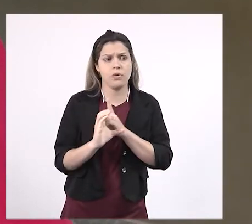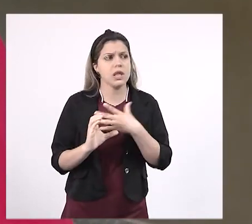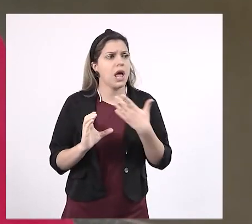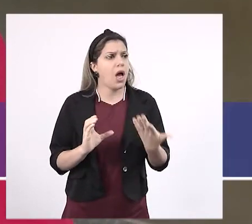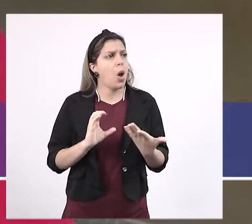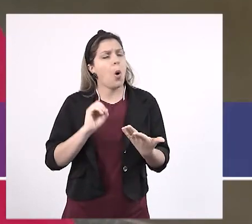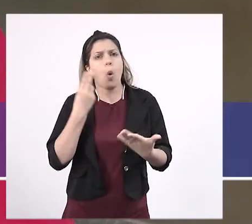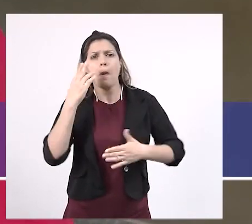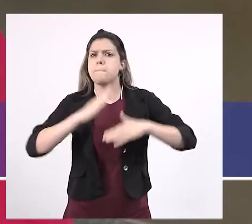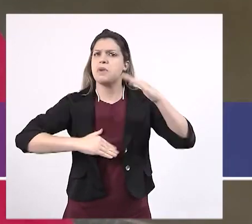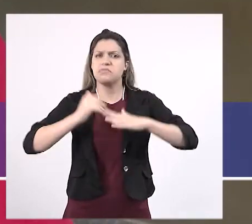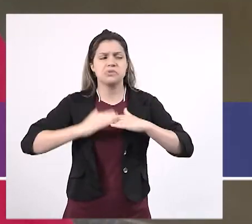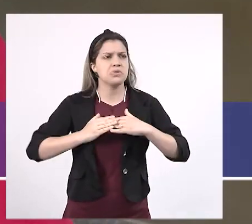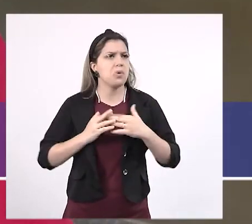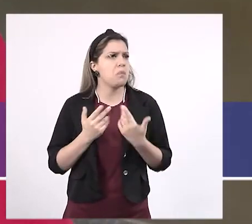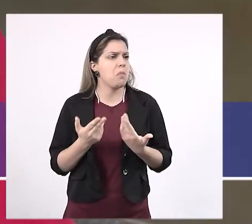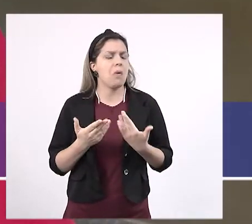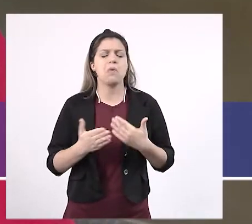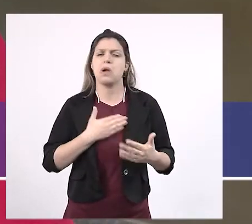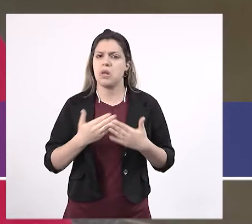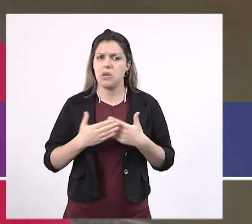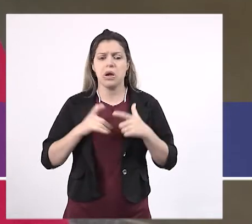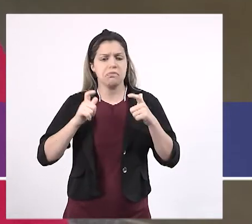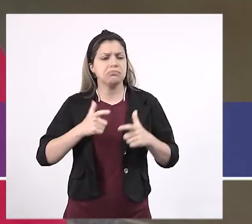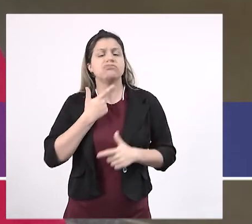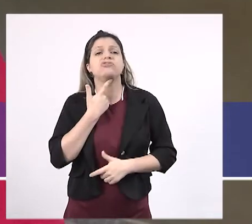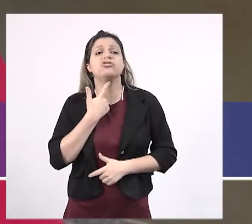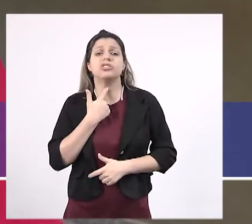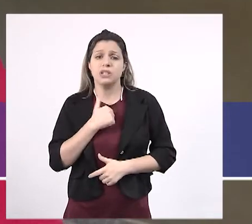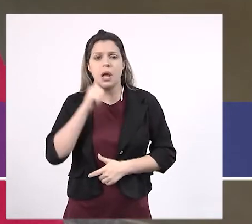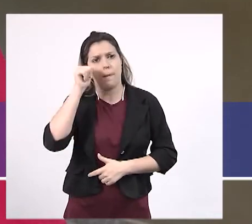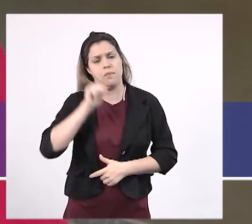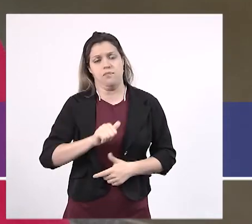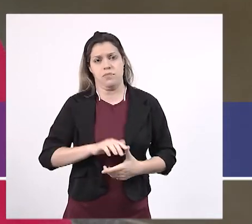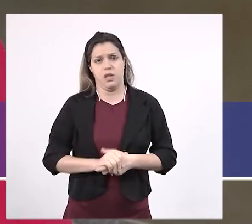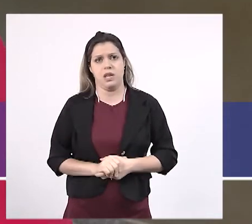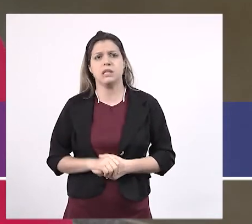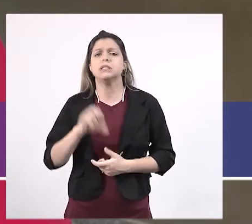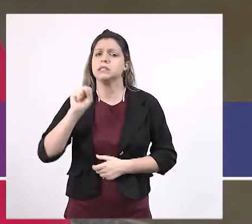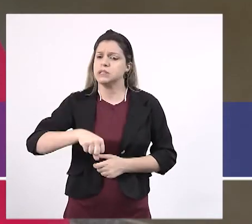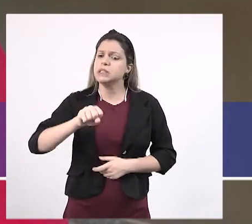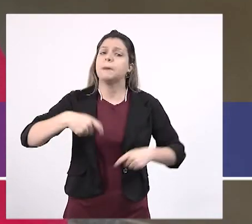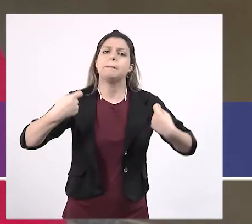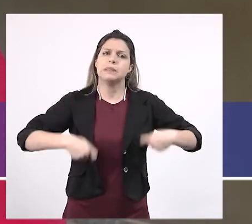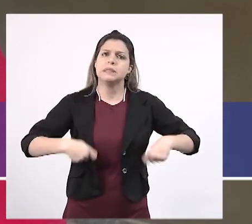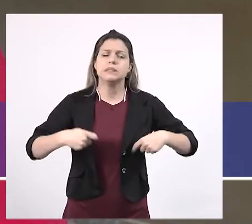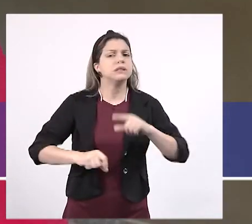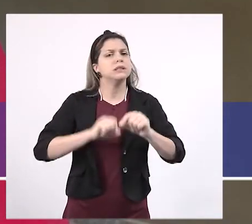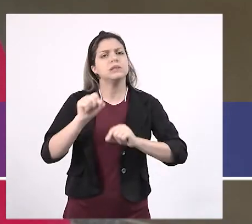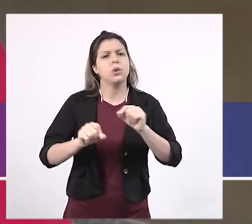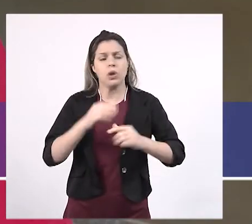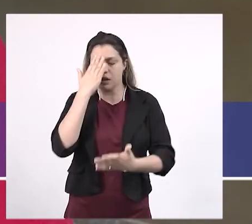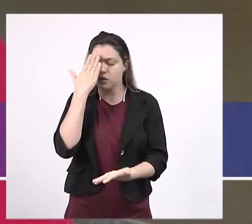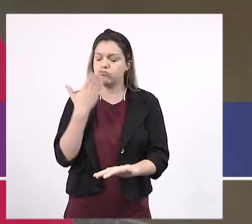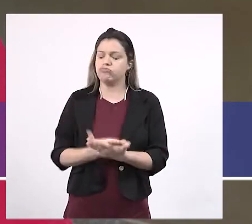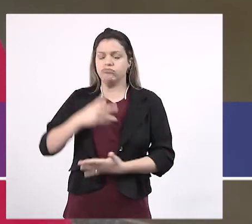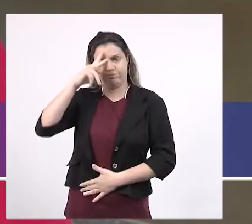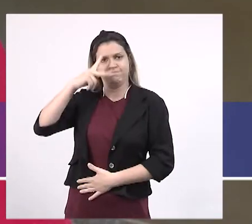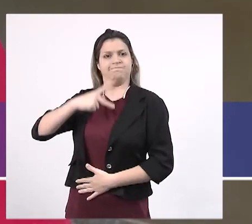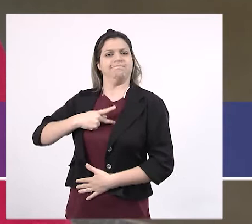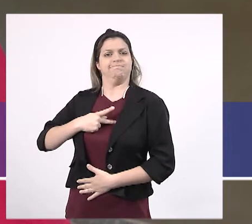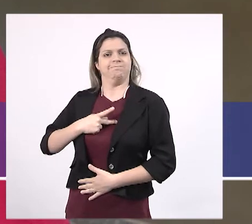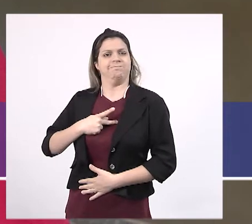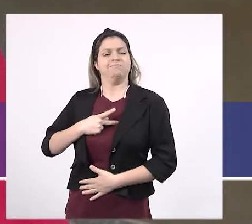comunidade ou no profissional, em qualquer lugar que ela queira estar. A mulher, ela precisa, antes de mais